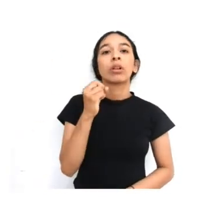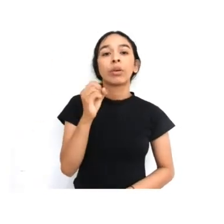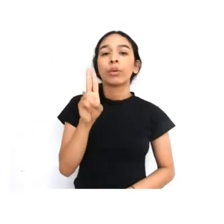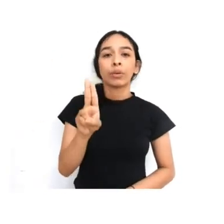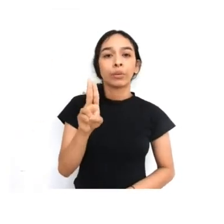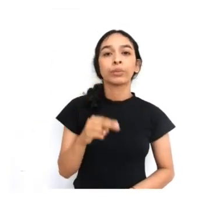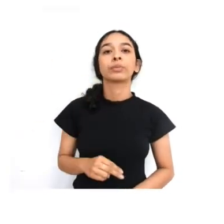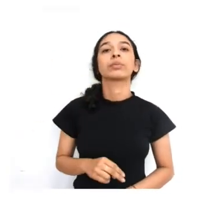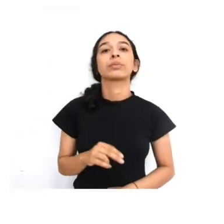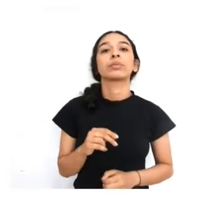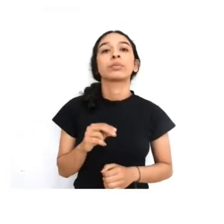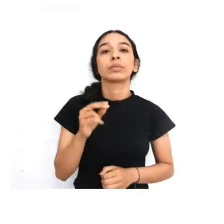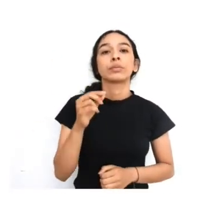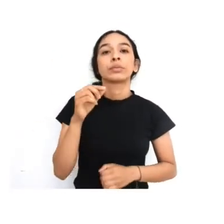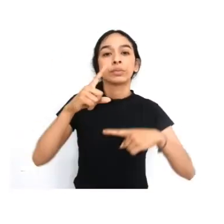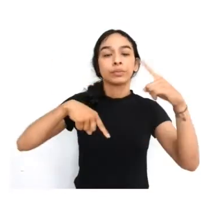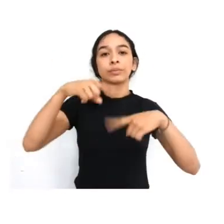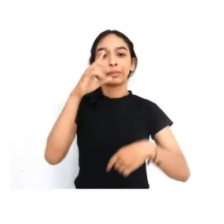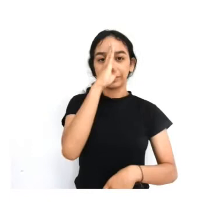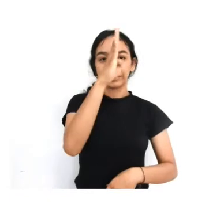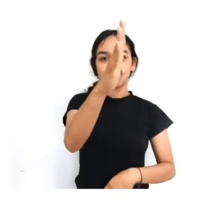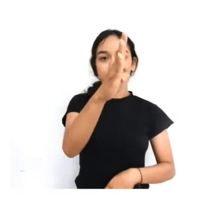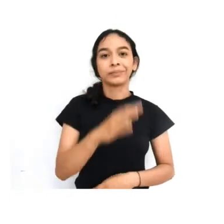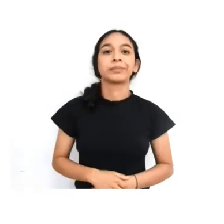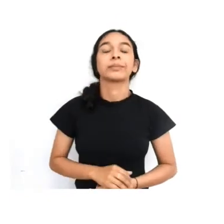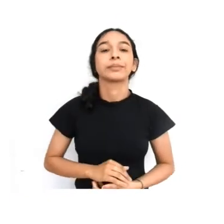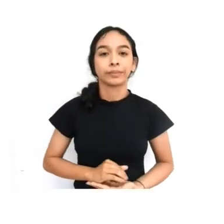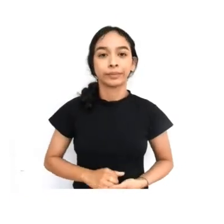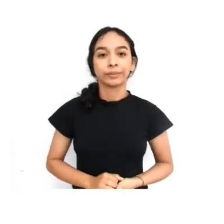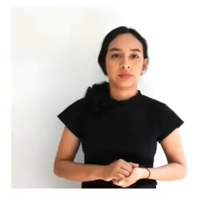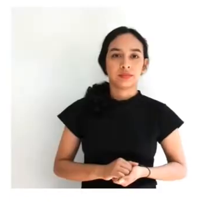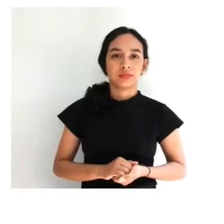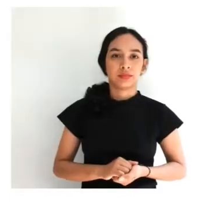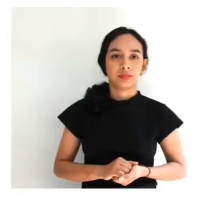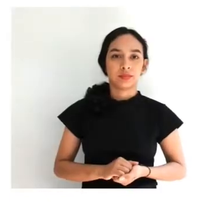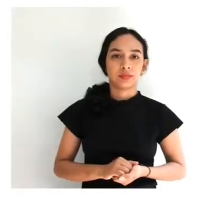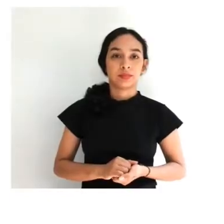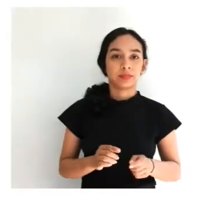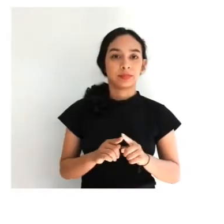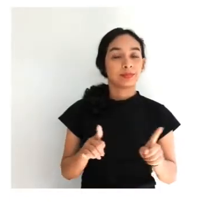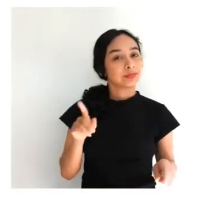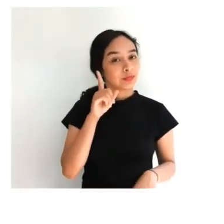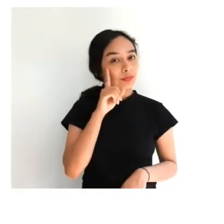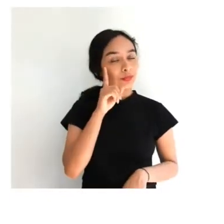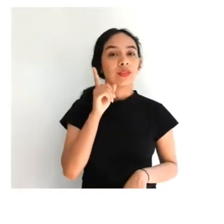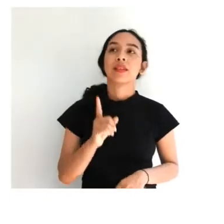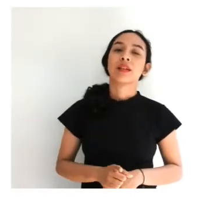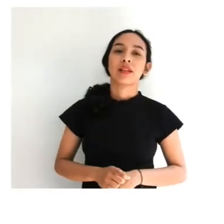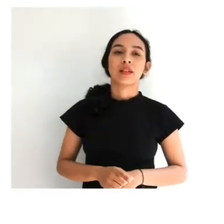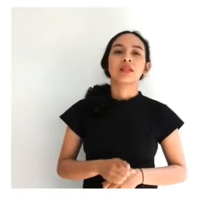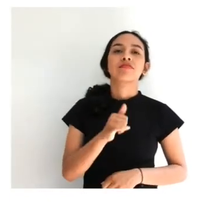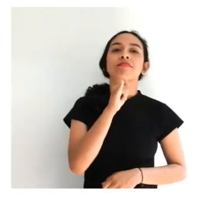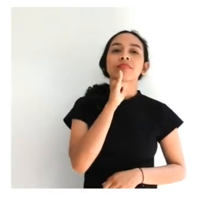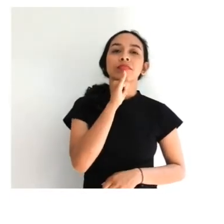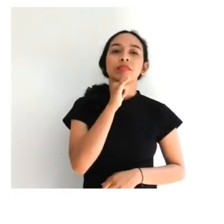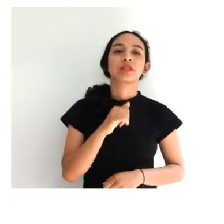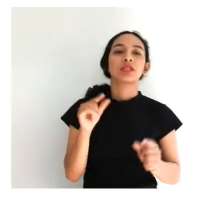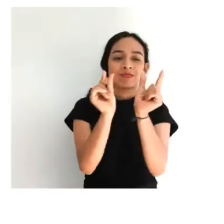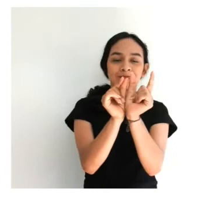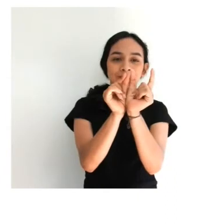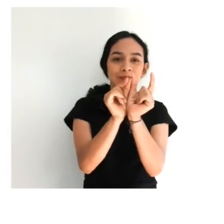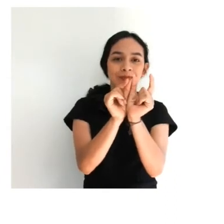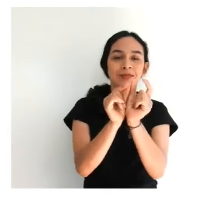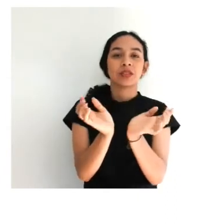é um sujeito ou se ela é um objeto direto. Mas vejamos mais um exemplo aqui de desinência